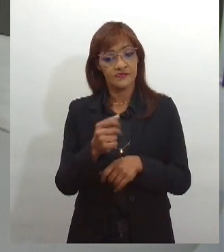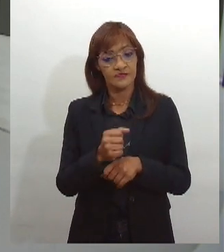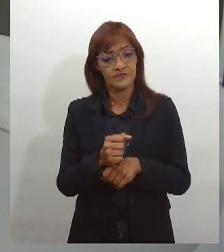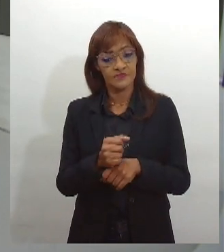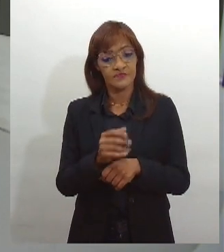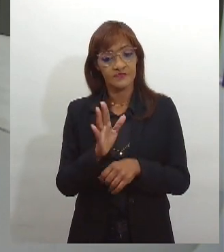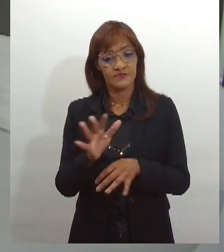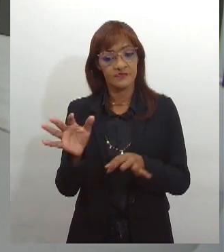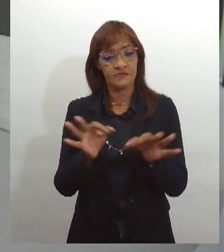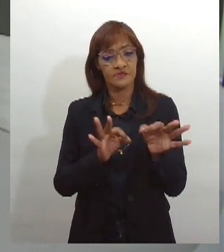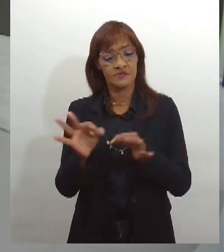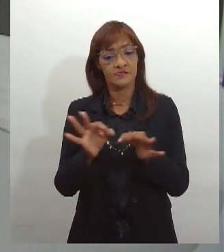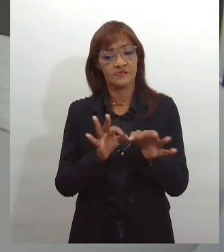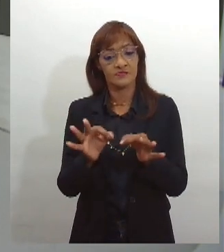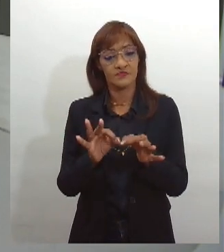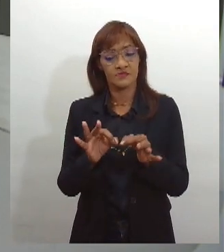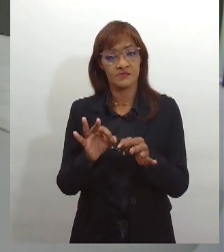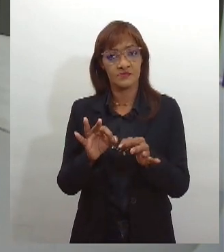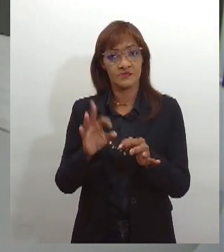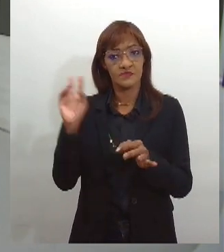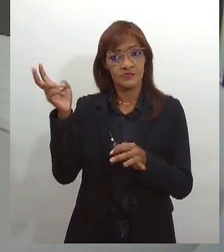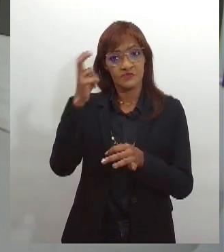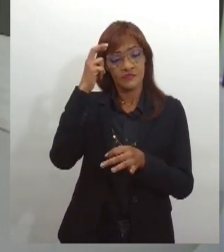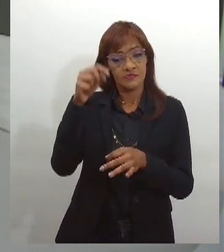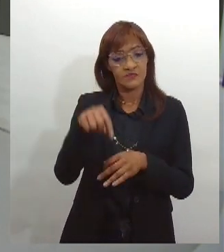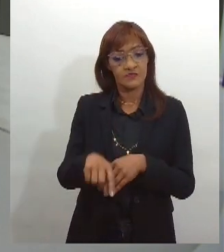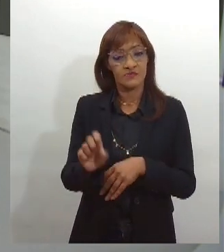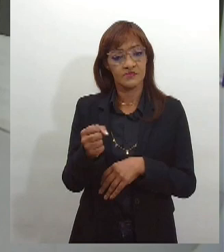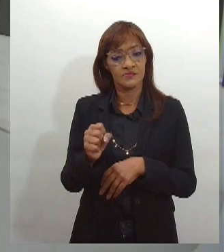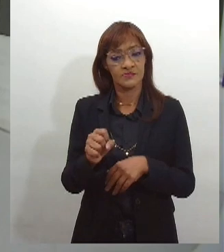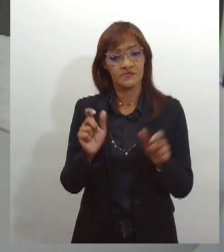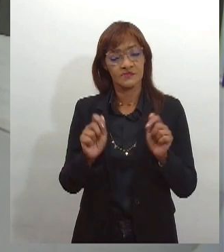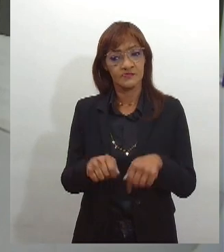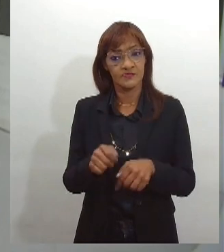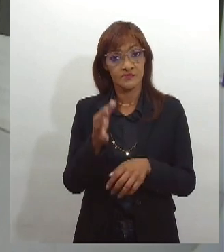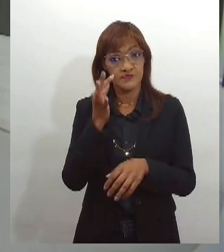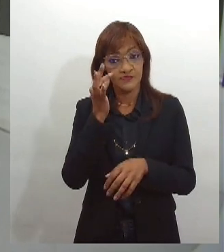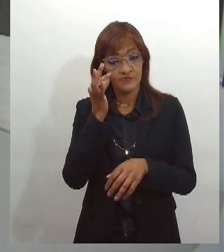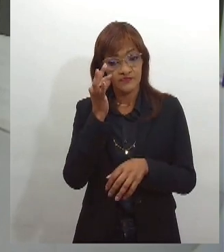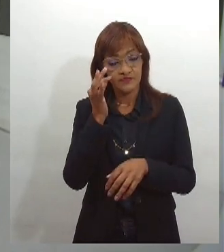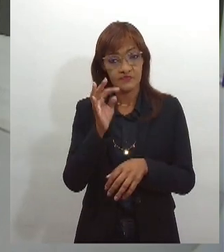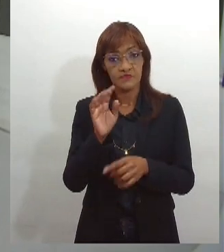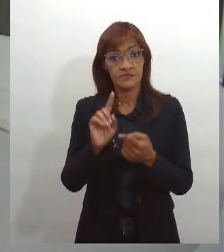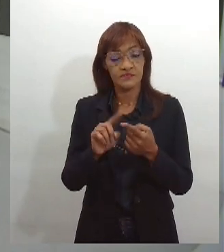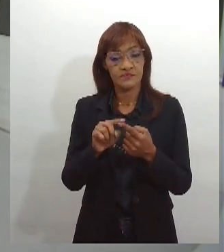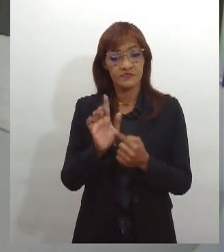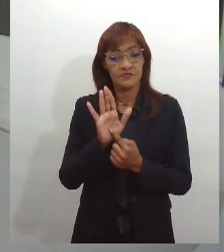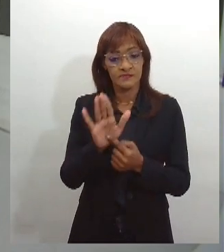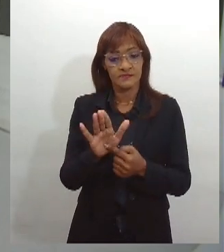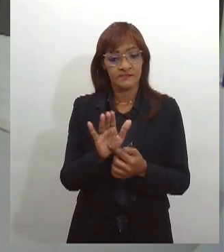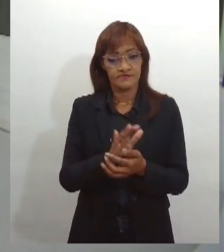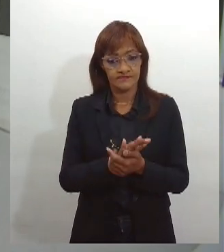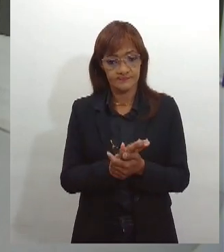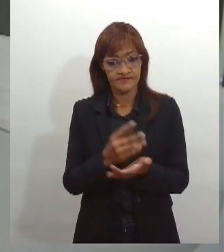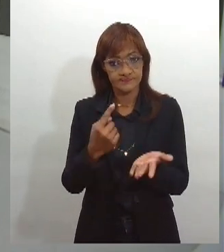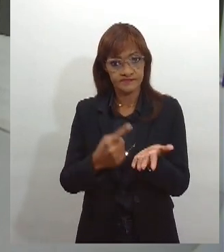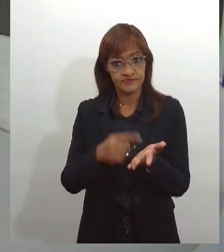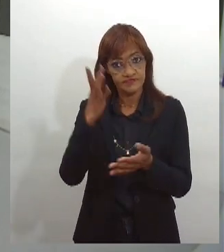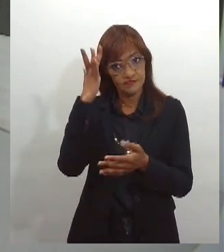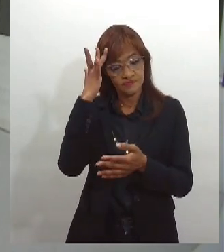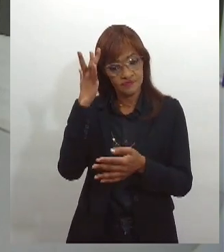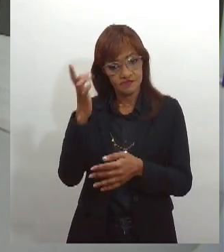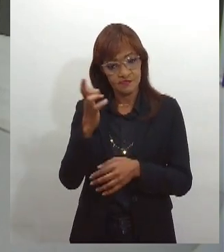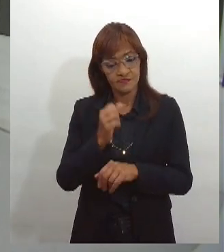sergipana possa ser vista, possa ser discutida, possa ser mostrada. Nesse evento marcado para amanhã, que retoma as atividades do Espaço